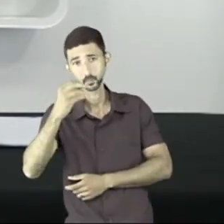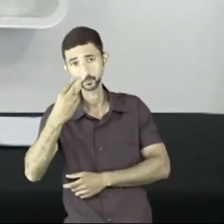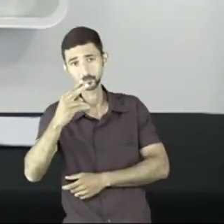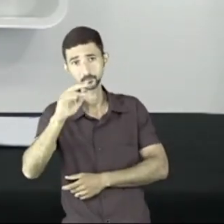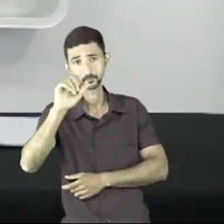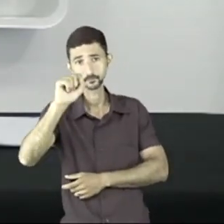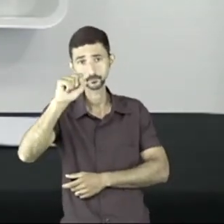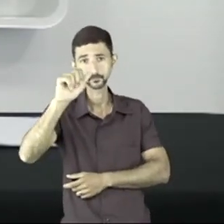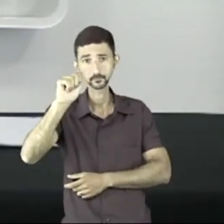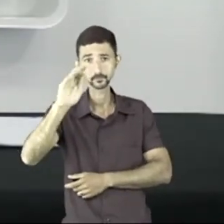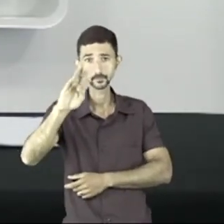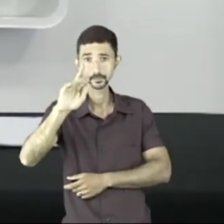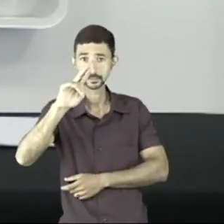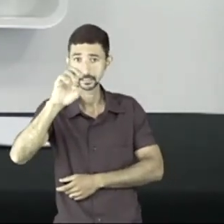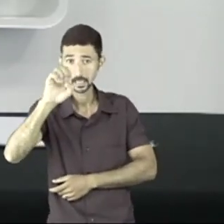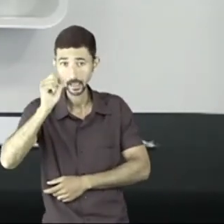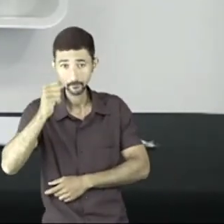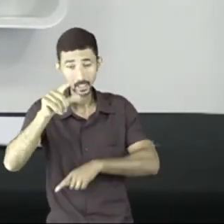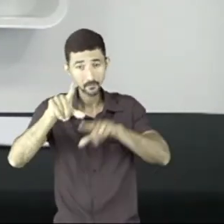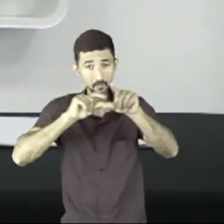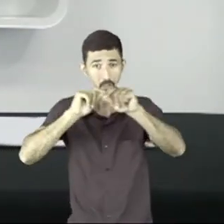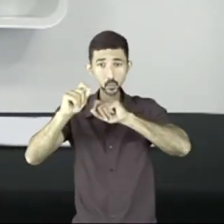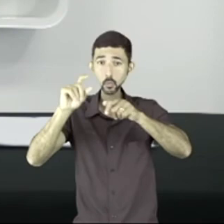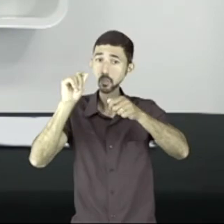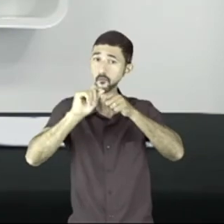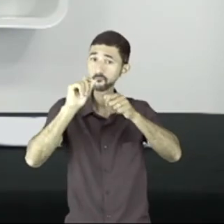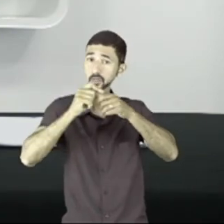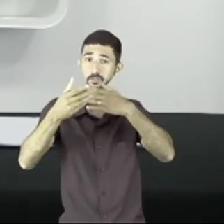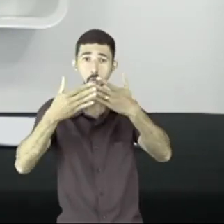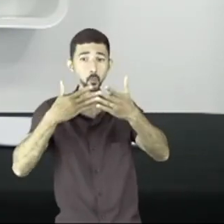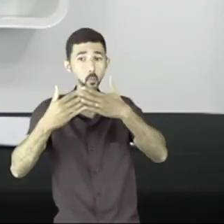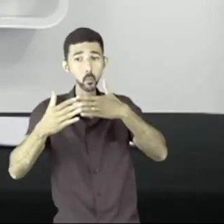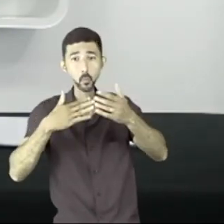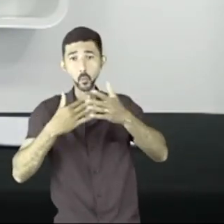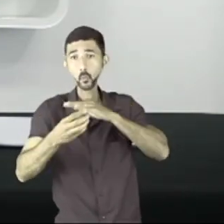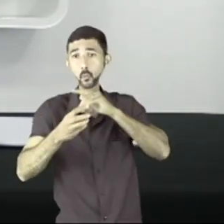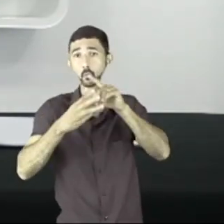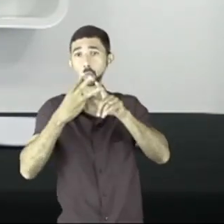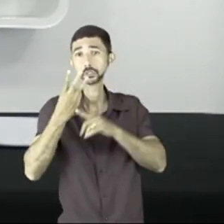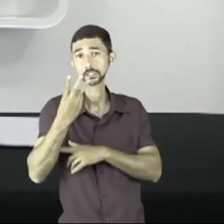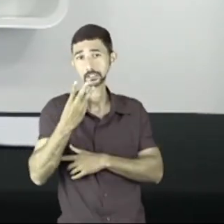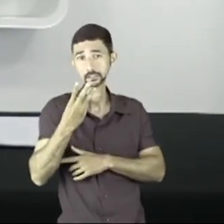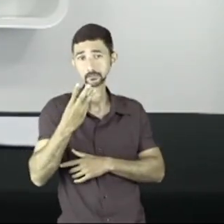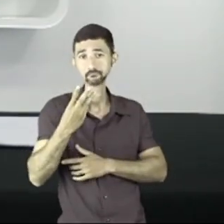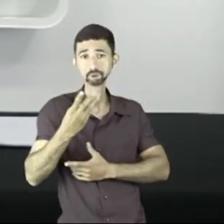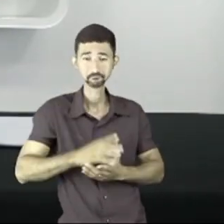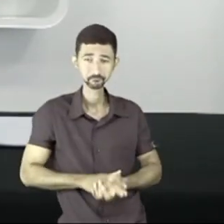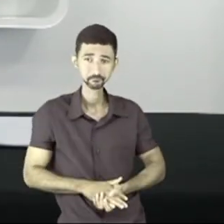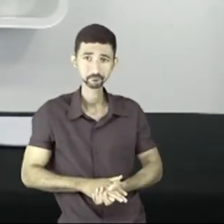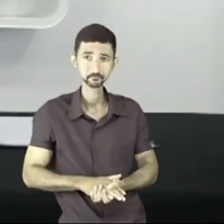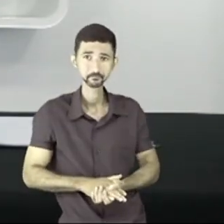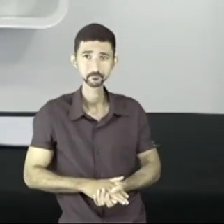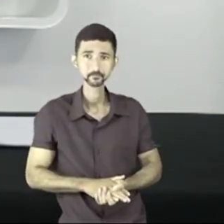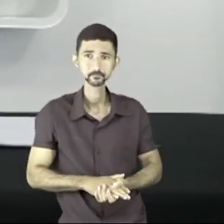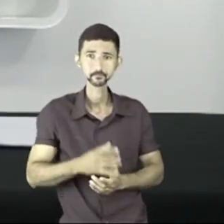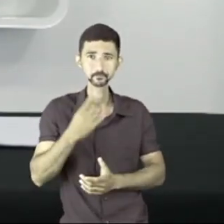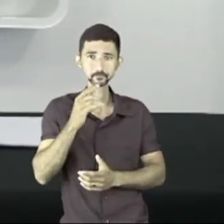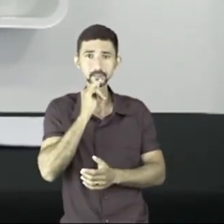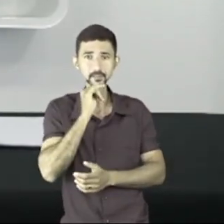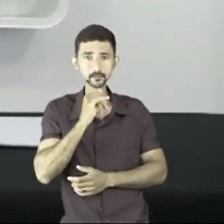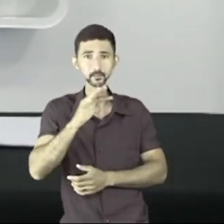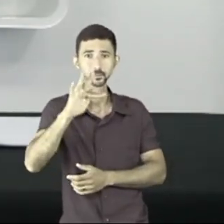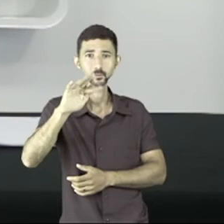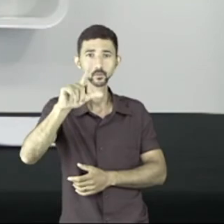você quer fazer um florete, se você quer fazer uma espada ou se você quer fazer um sabre. Se você quer